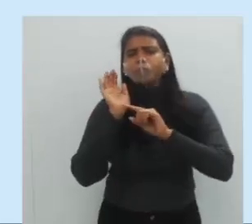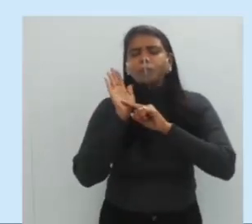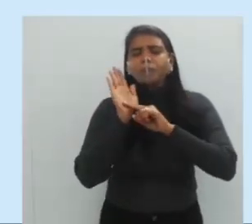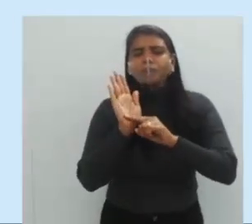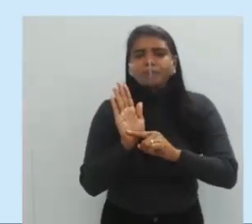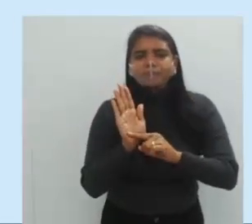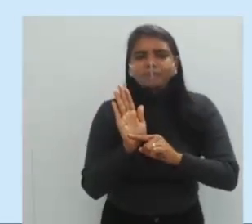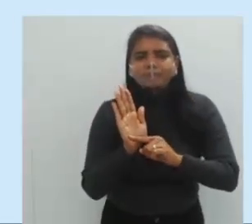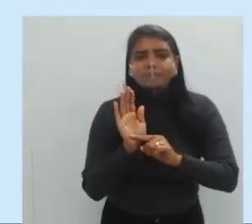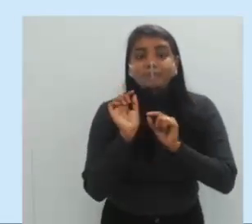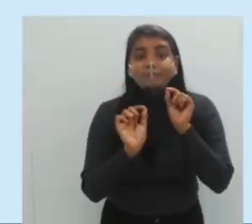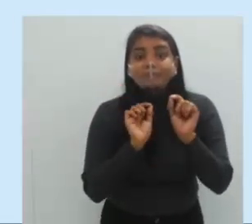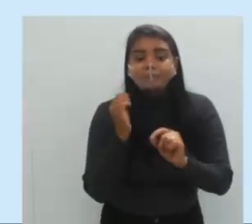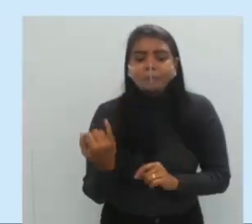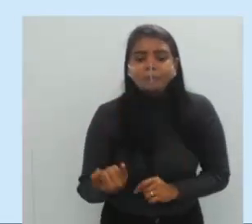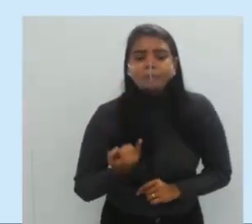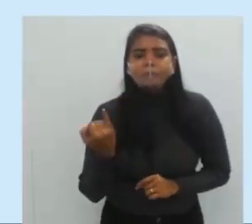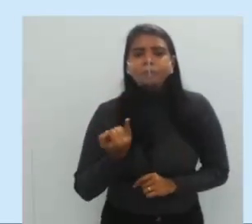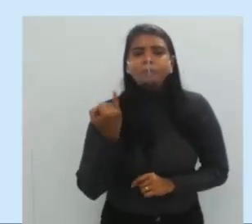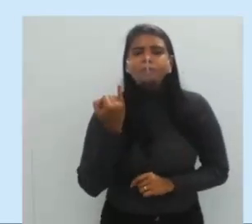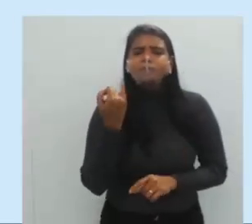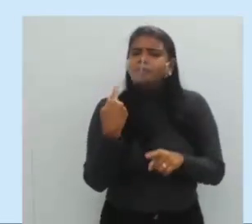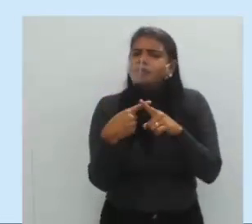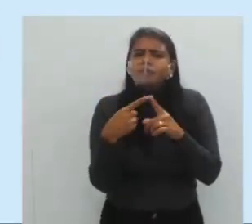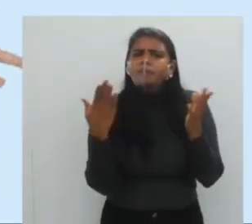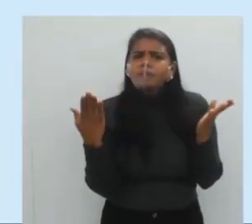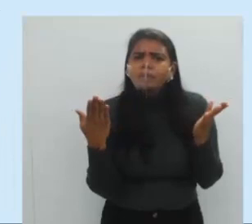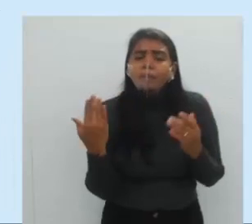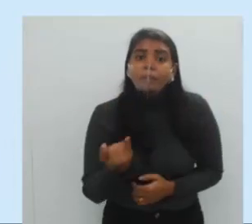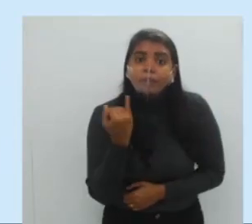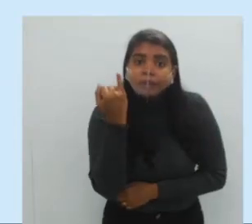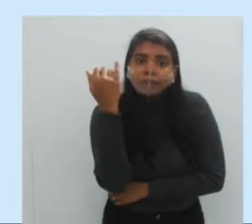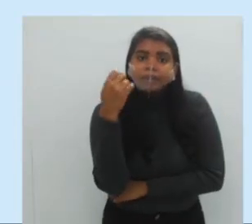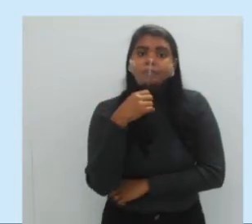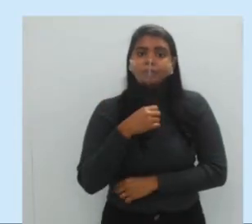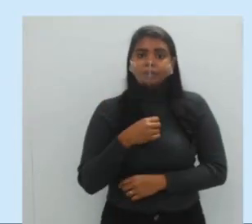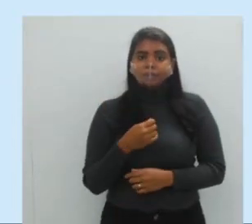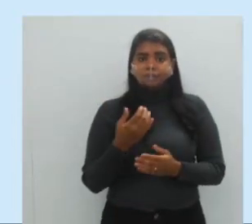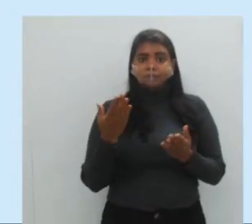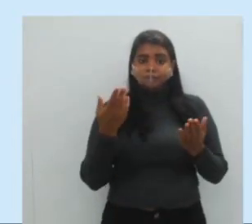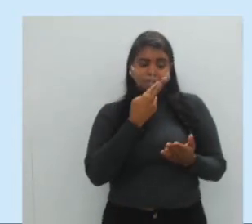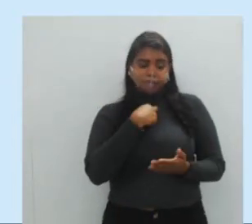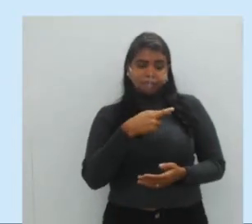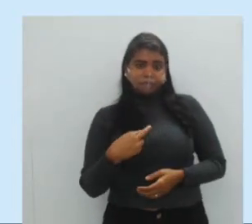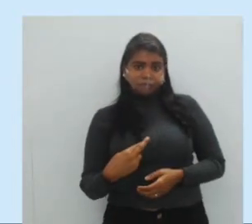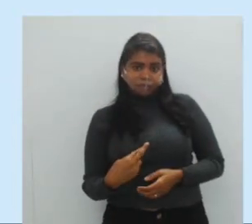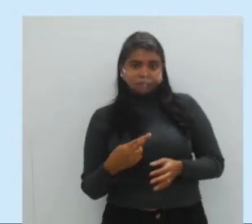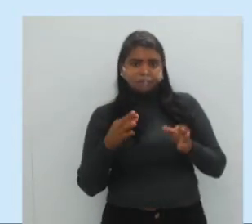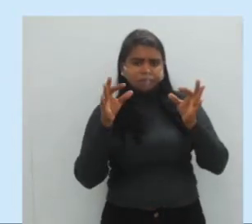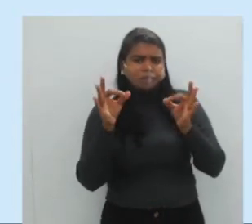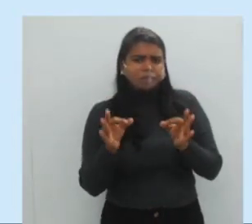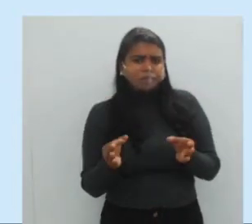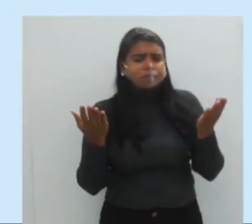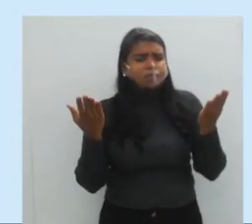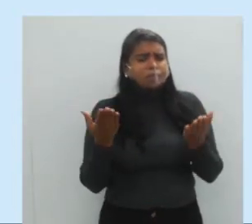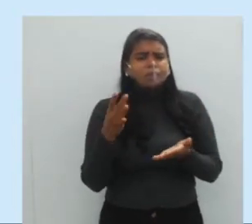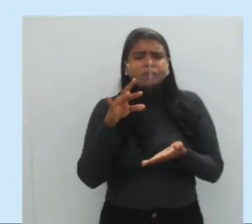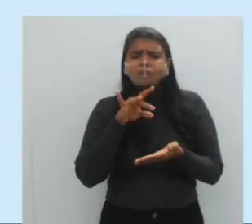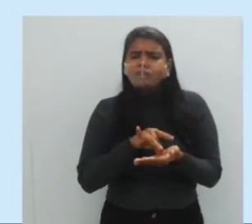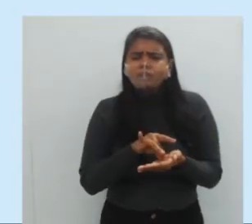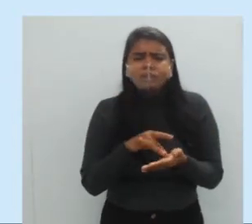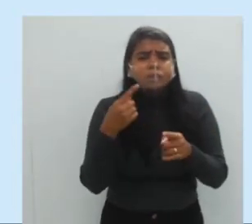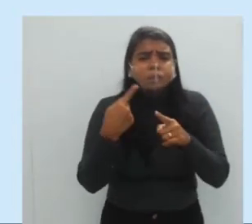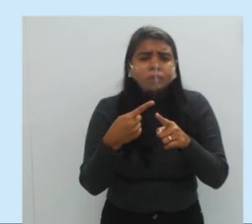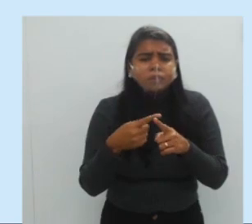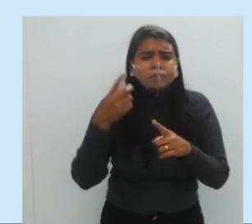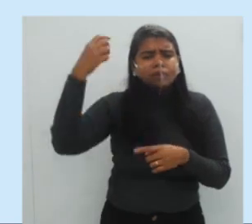símbolo traz, o que é que esse símbolo é importante, por que ele é importante para uma determinada religião, certo? Qual o sentido,